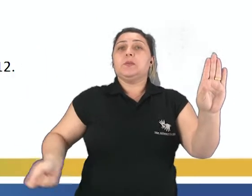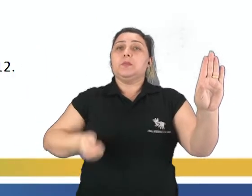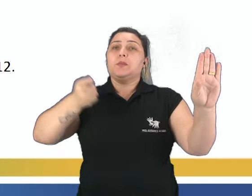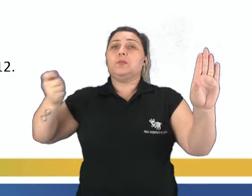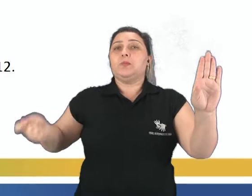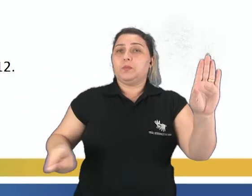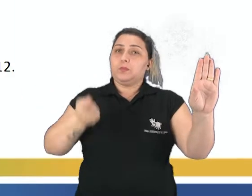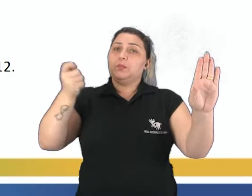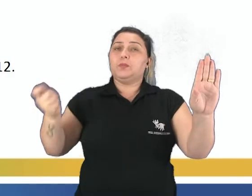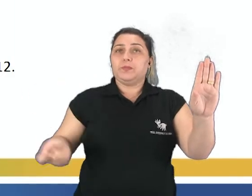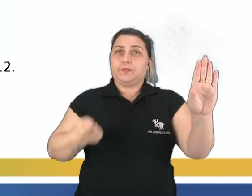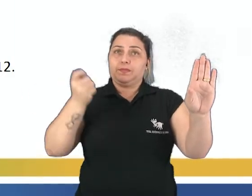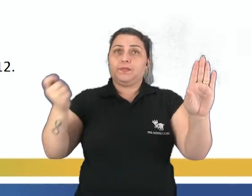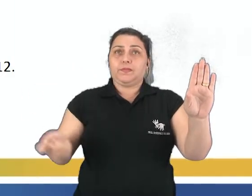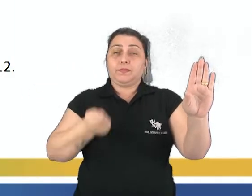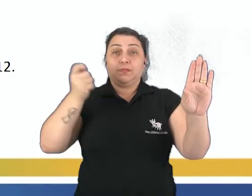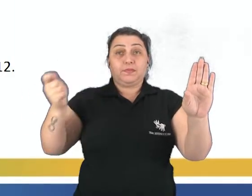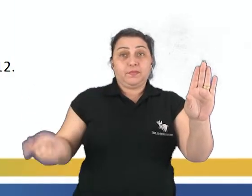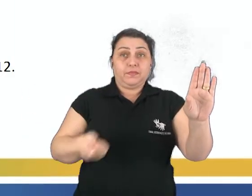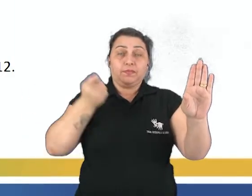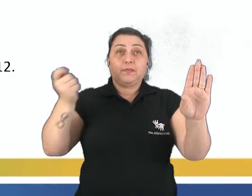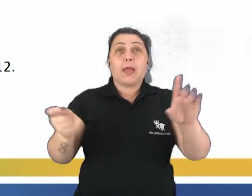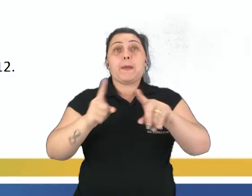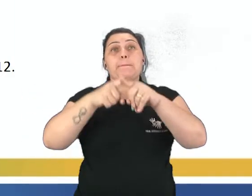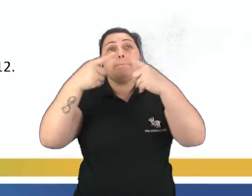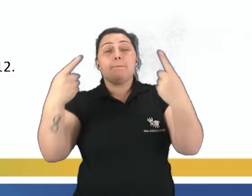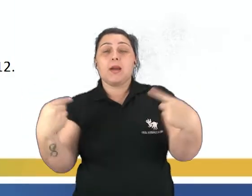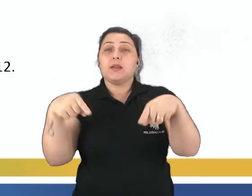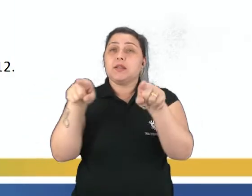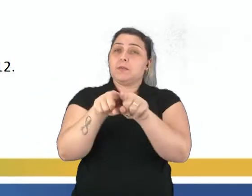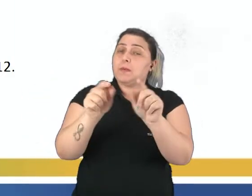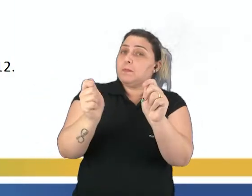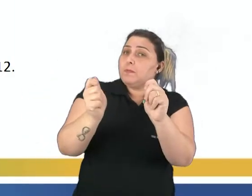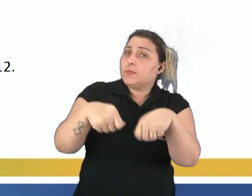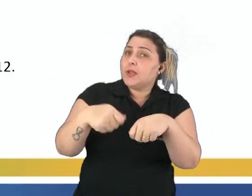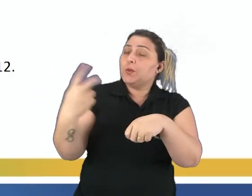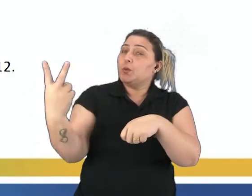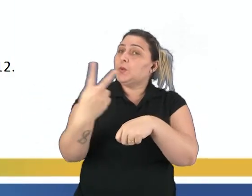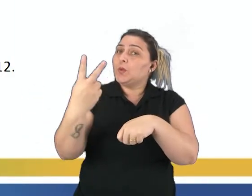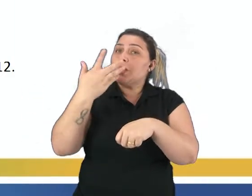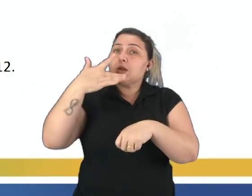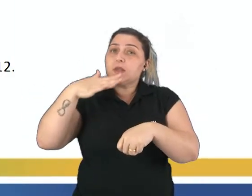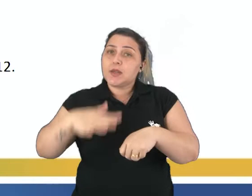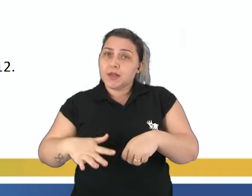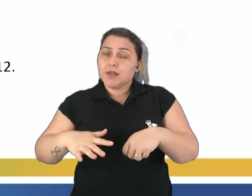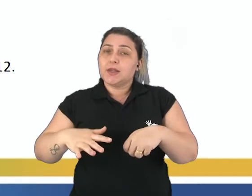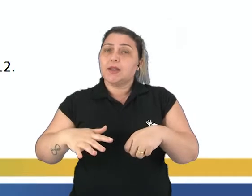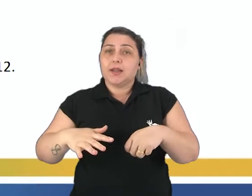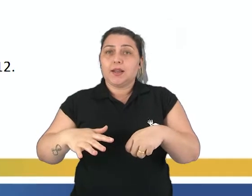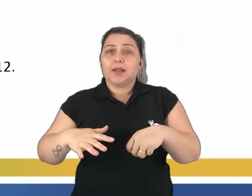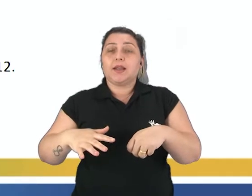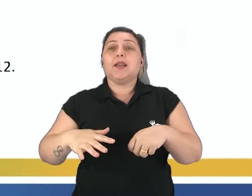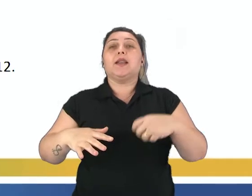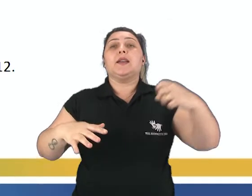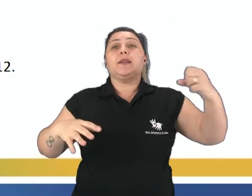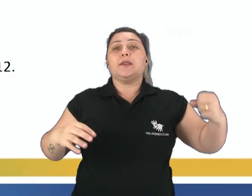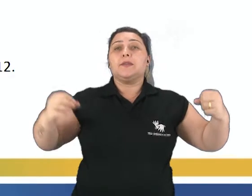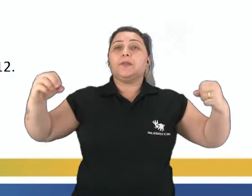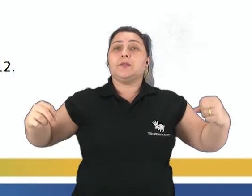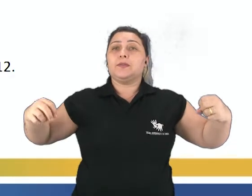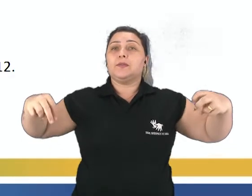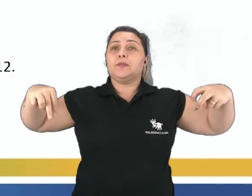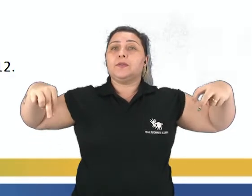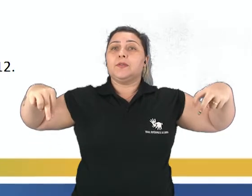outra ponta, batendo. Mas também é possível que 2 crianças, uma de cada